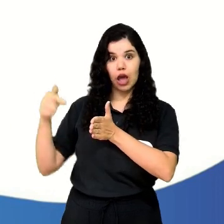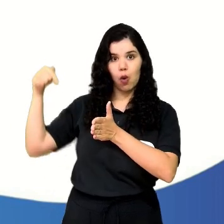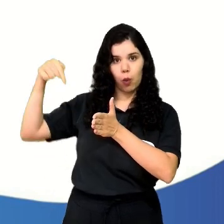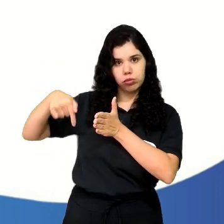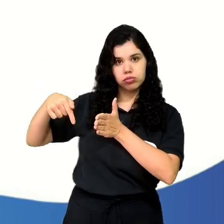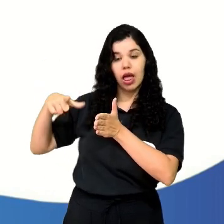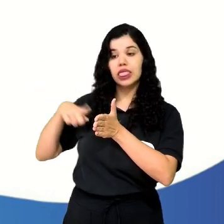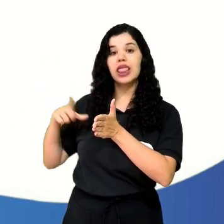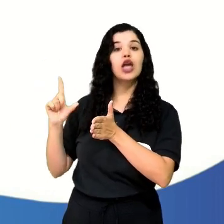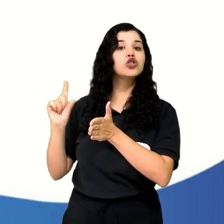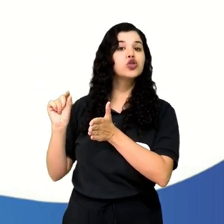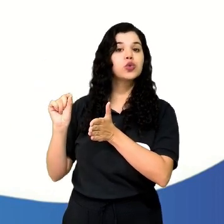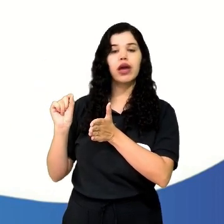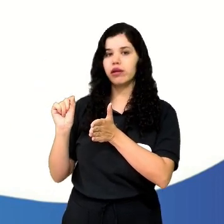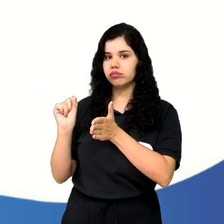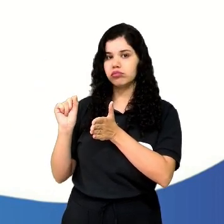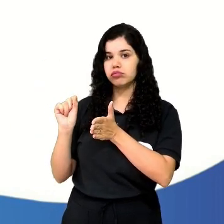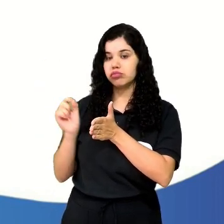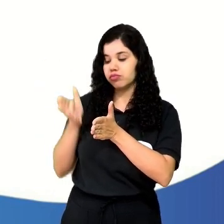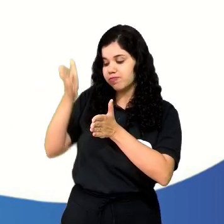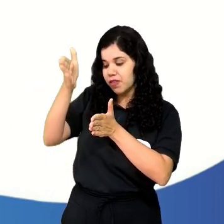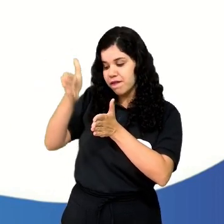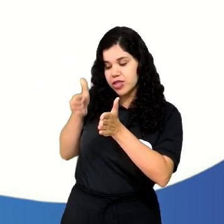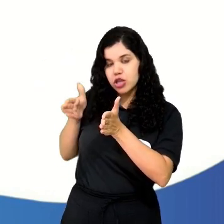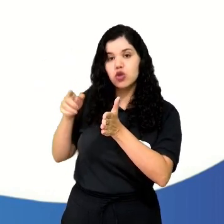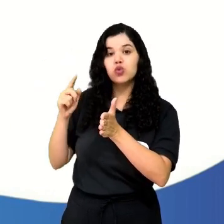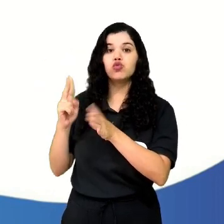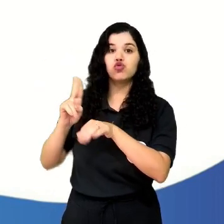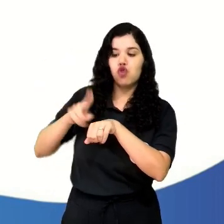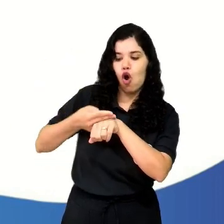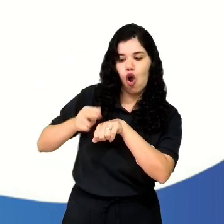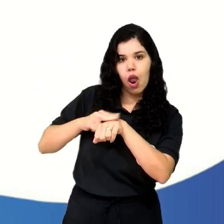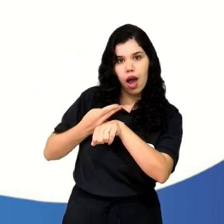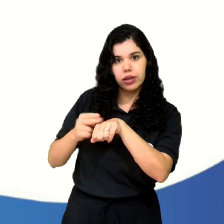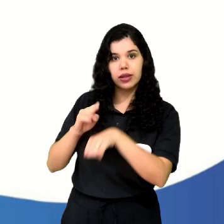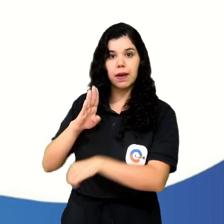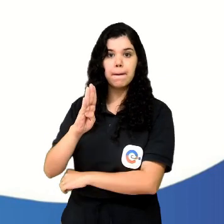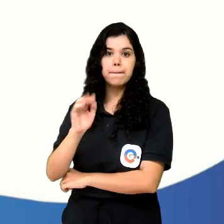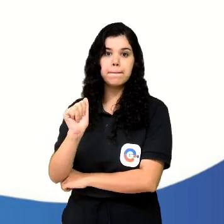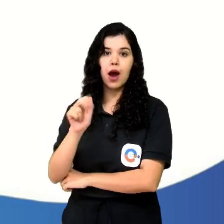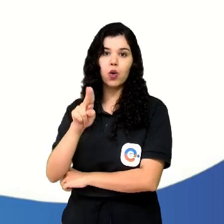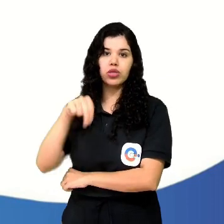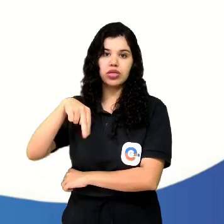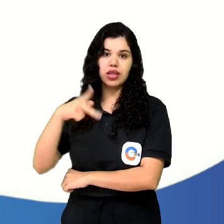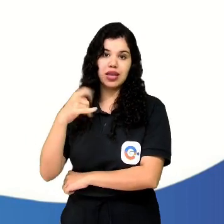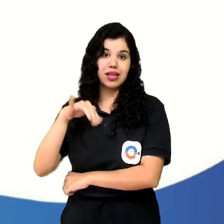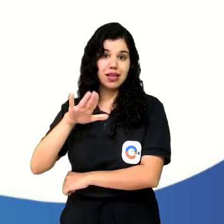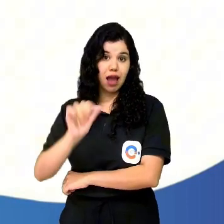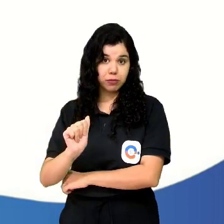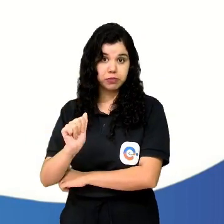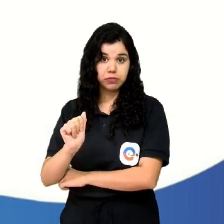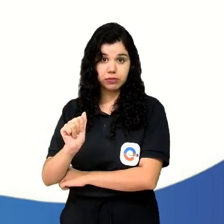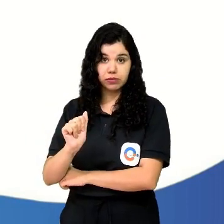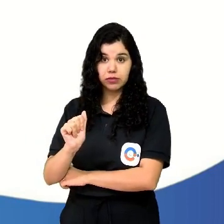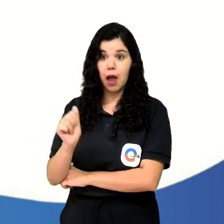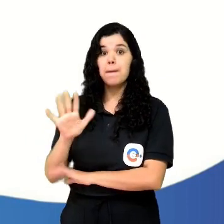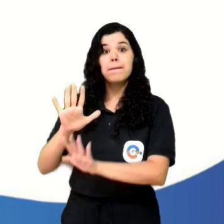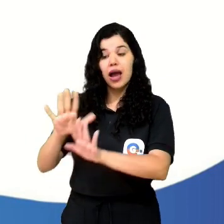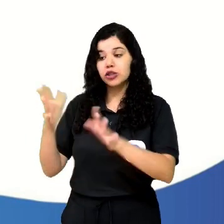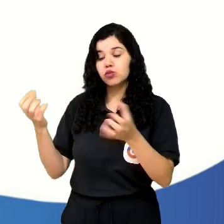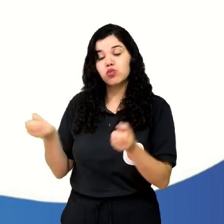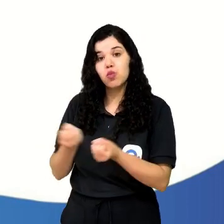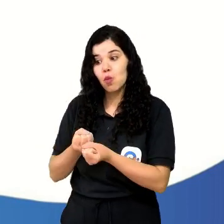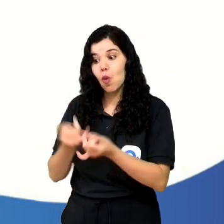e este segundo pote, ele tem chocolate e baunilha, em quantidades